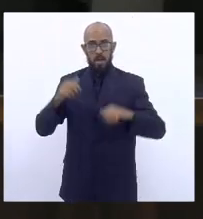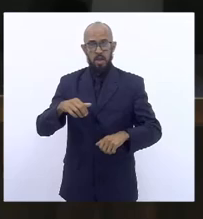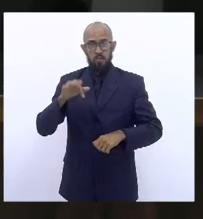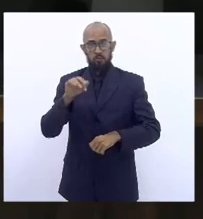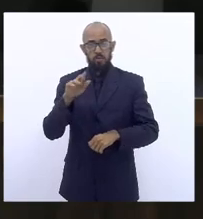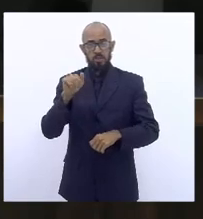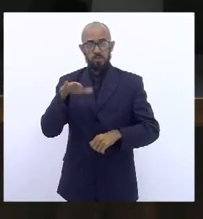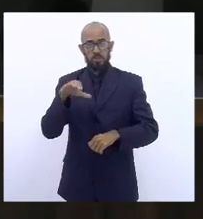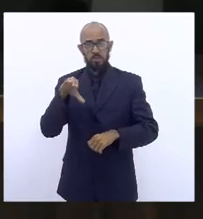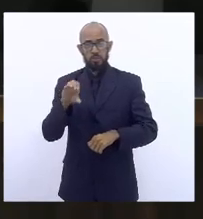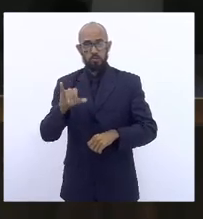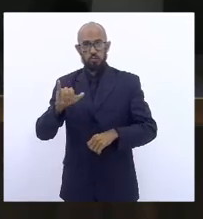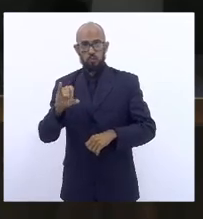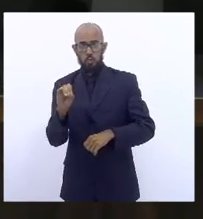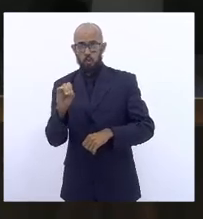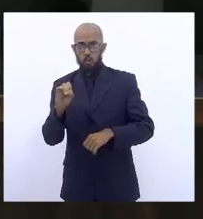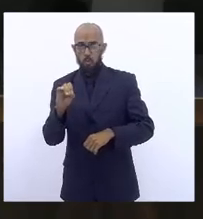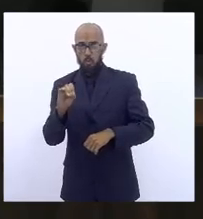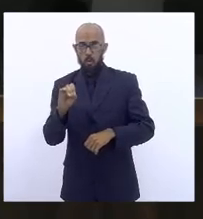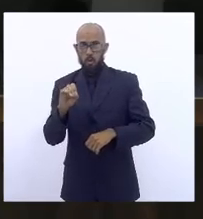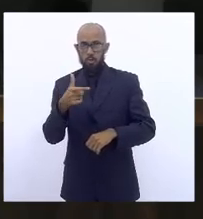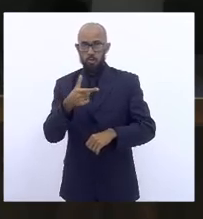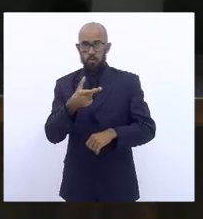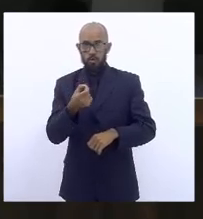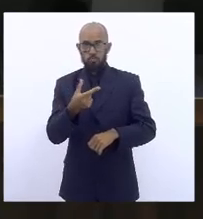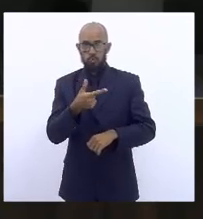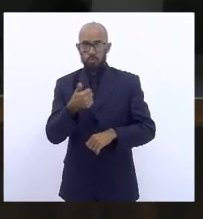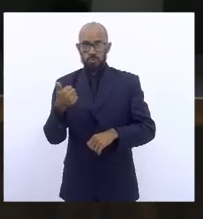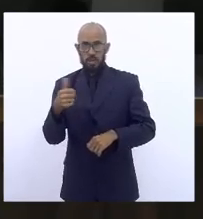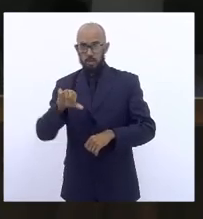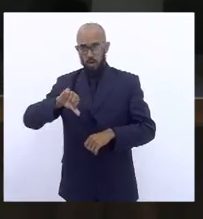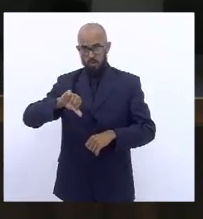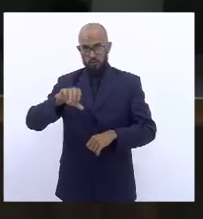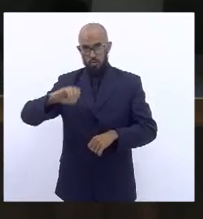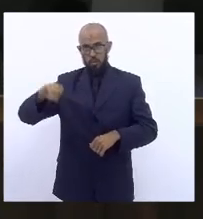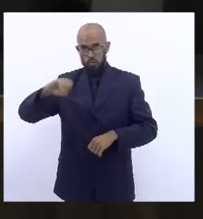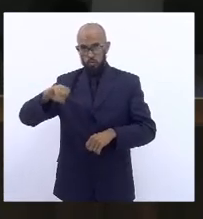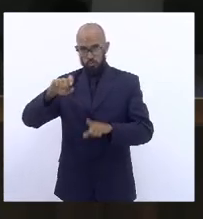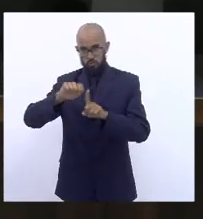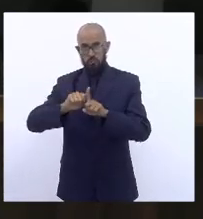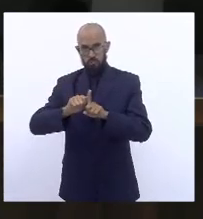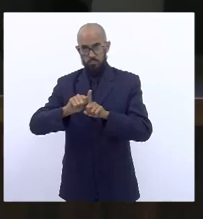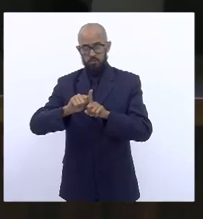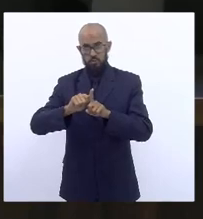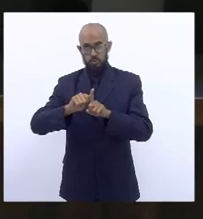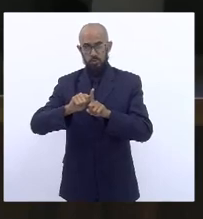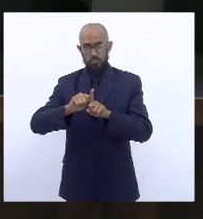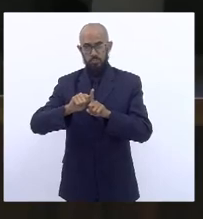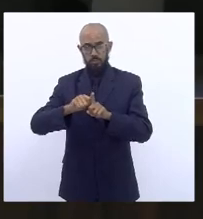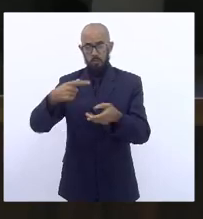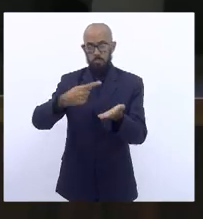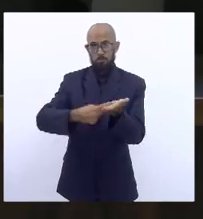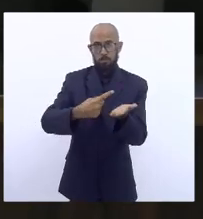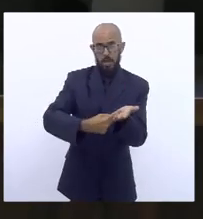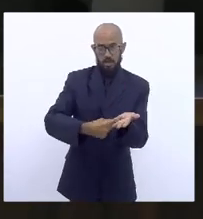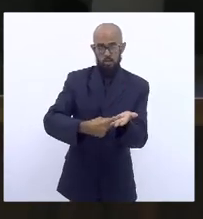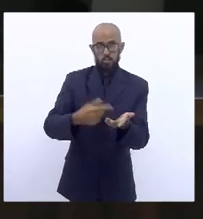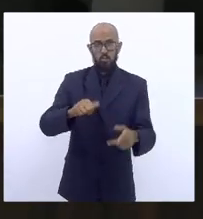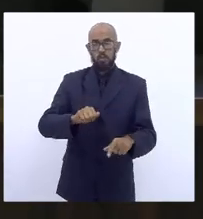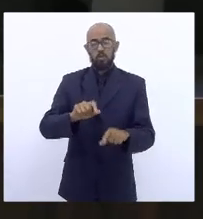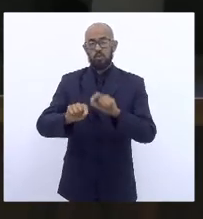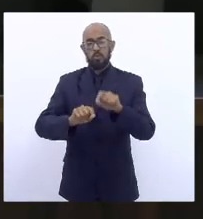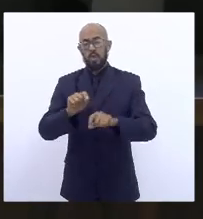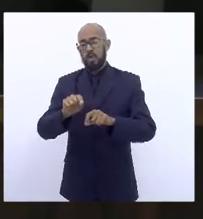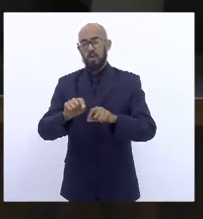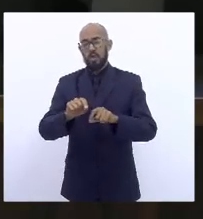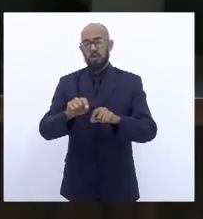outubro de 2019. Um pacto através do qual, ou pelo qual,